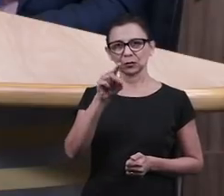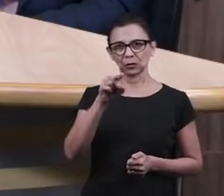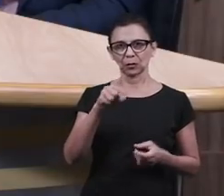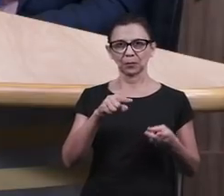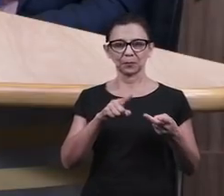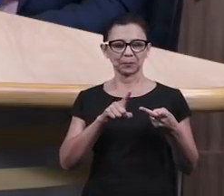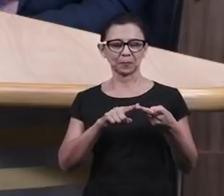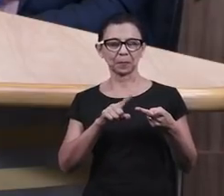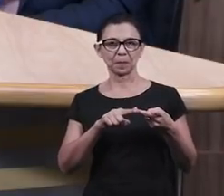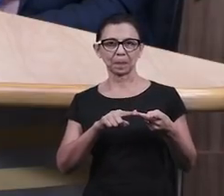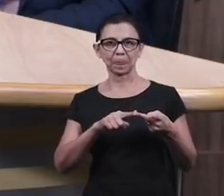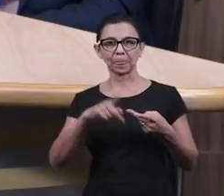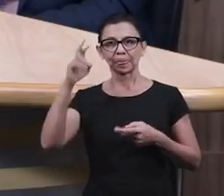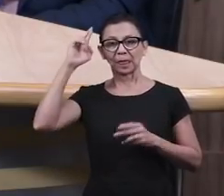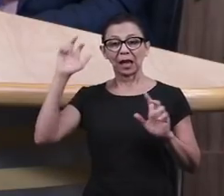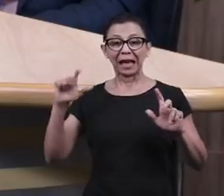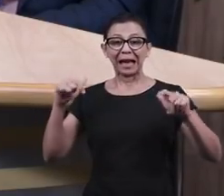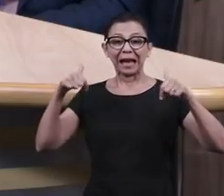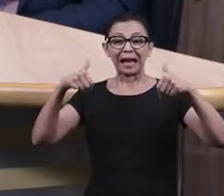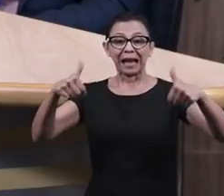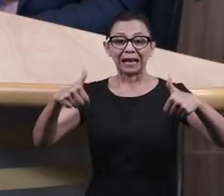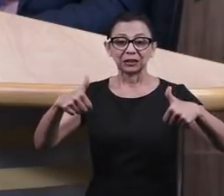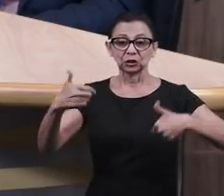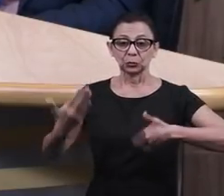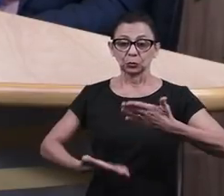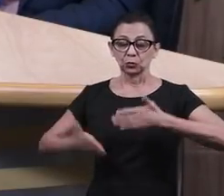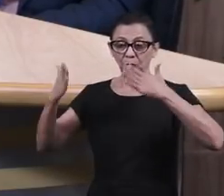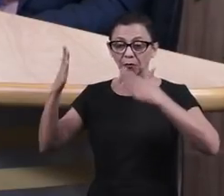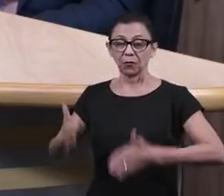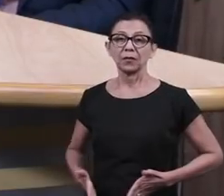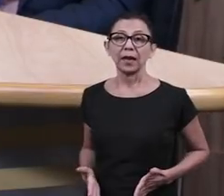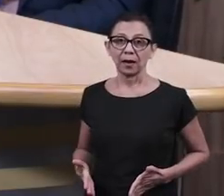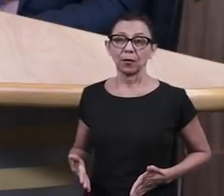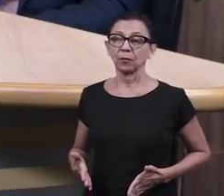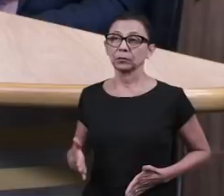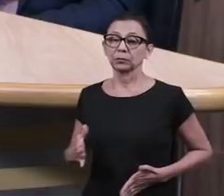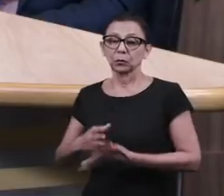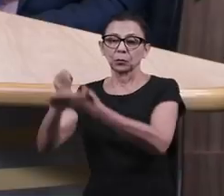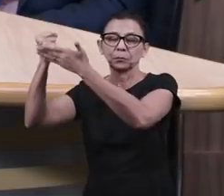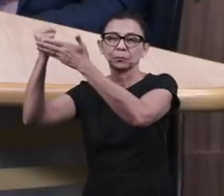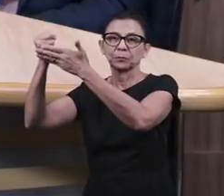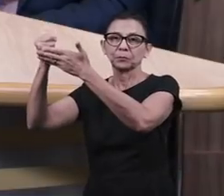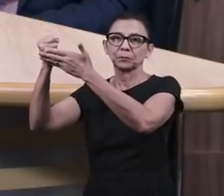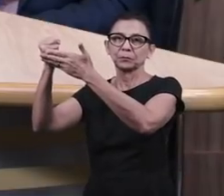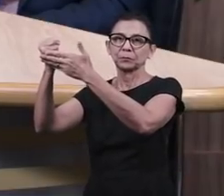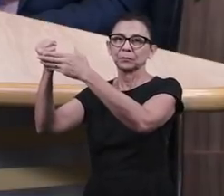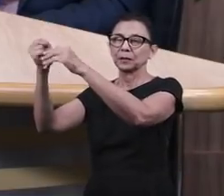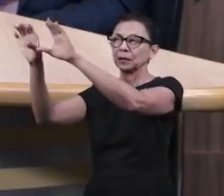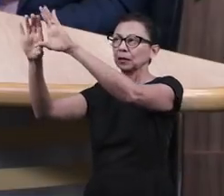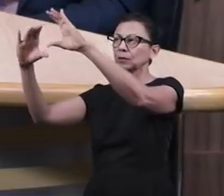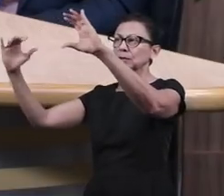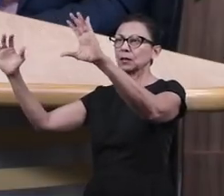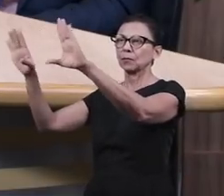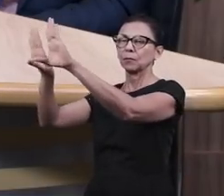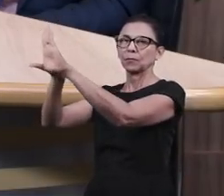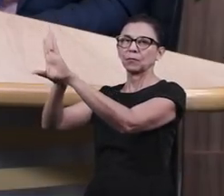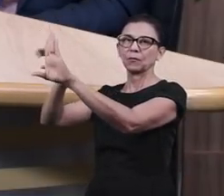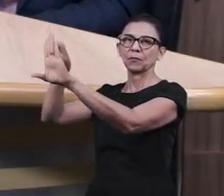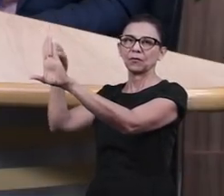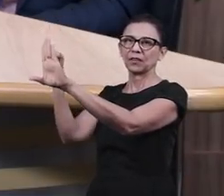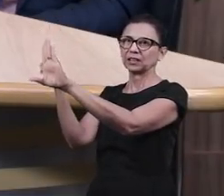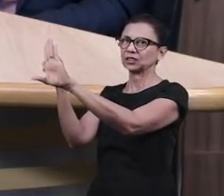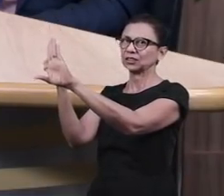o justo, a porta se fecha. A porta se fecha. Não há mais alternativa. Não teve. Ninguém saiu